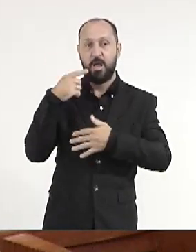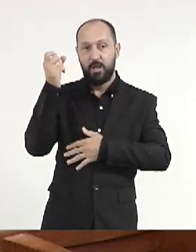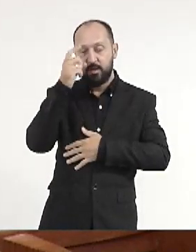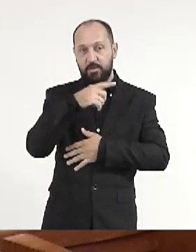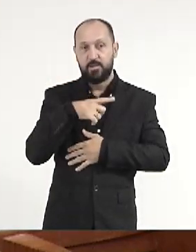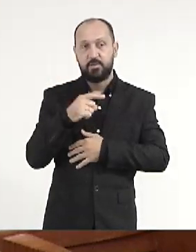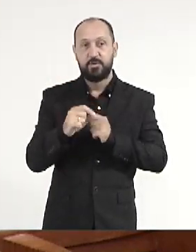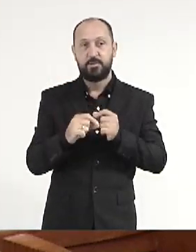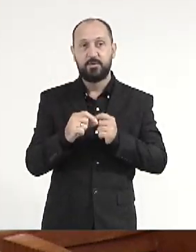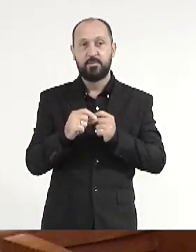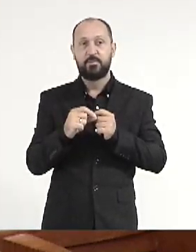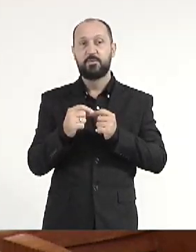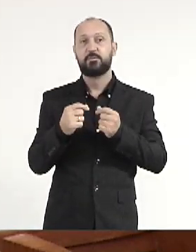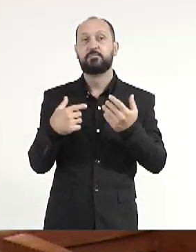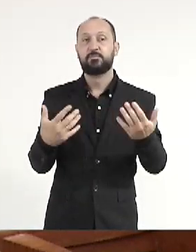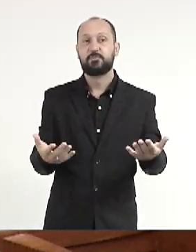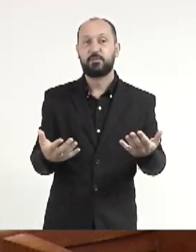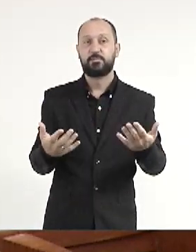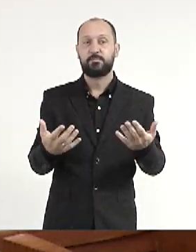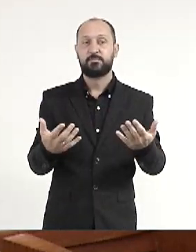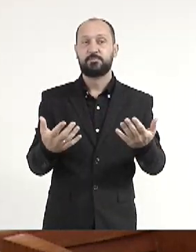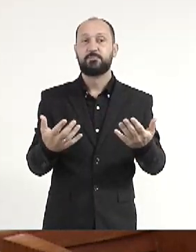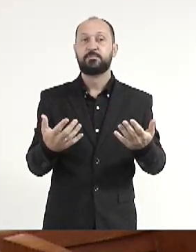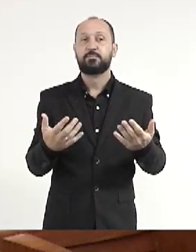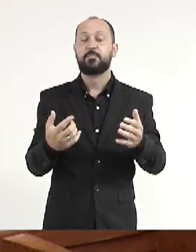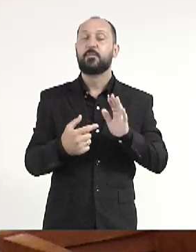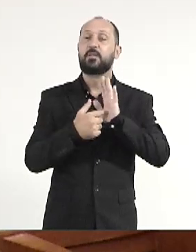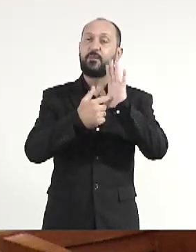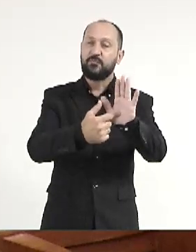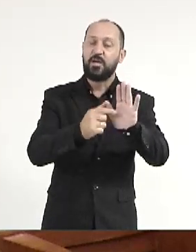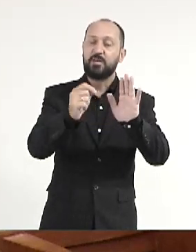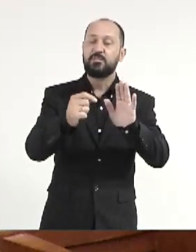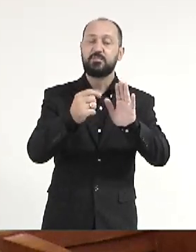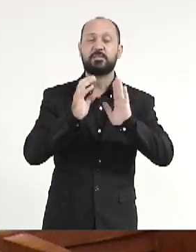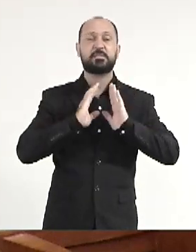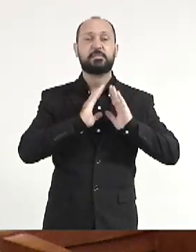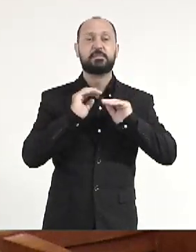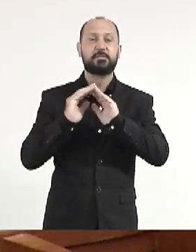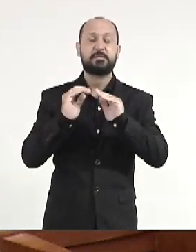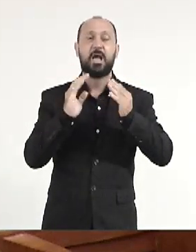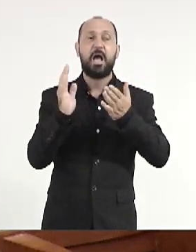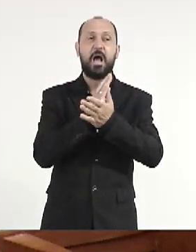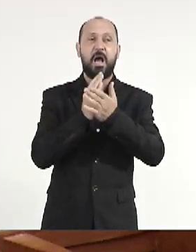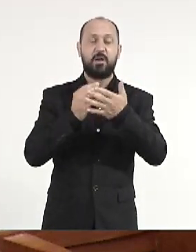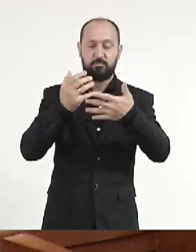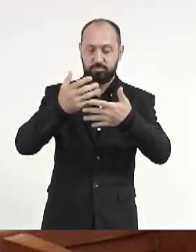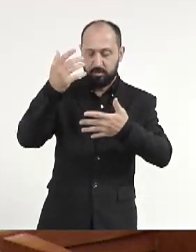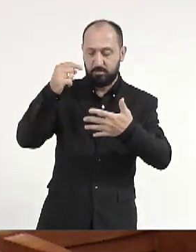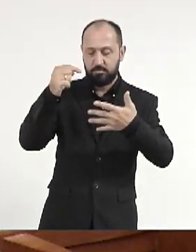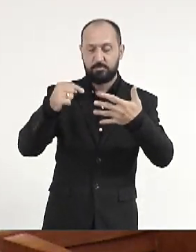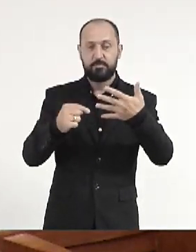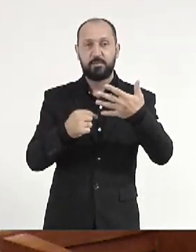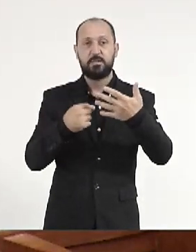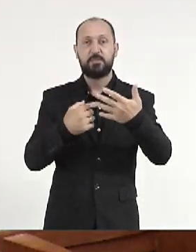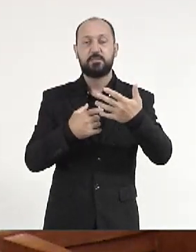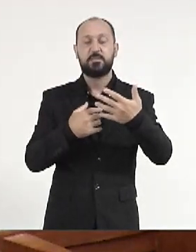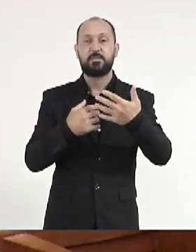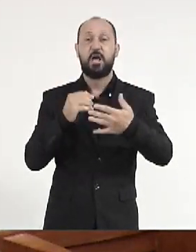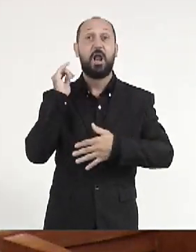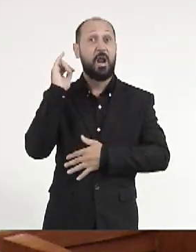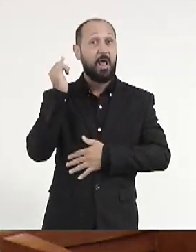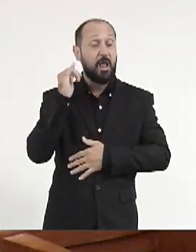de pescar. Enfim, e diante de todas essas demandas, algumas coisas também eles relataram.